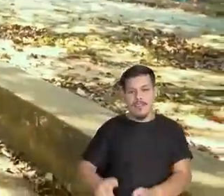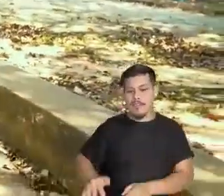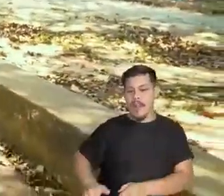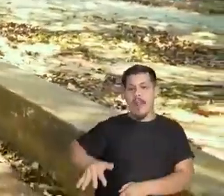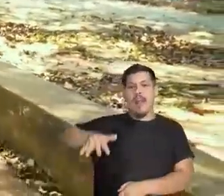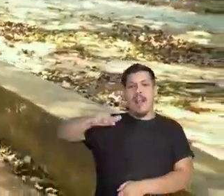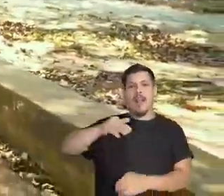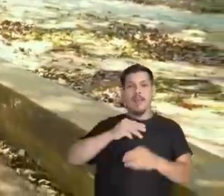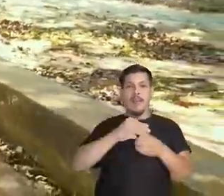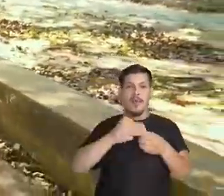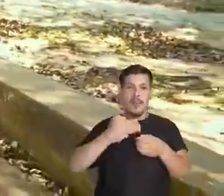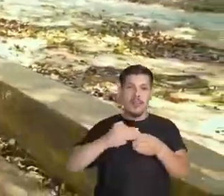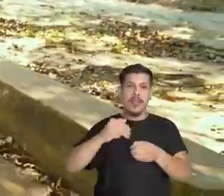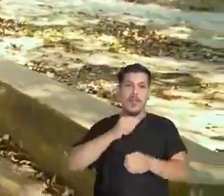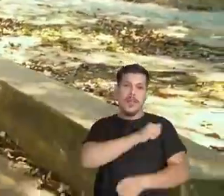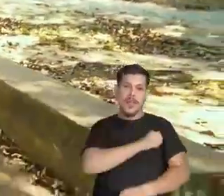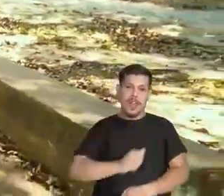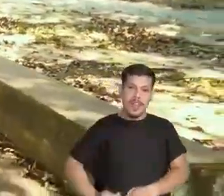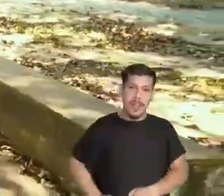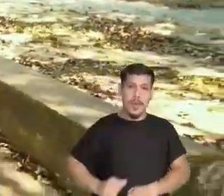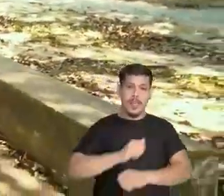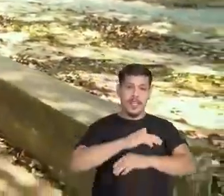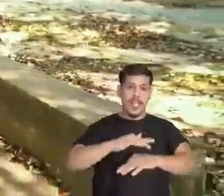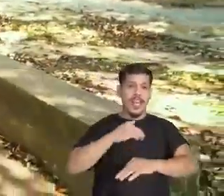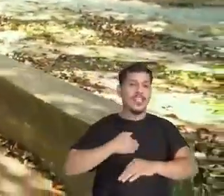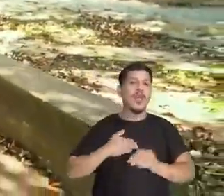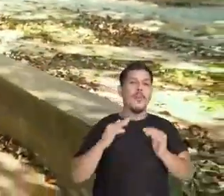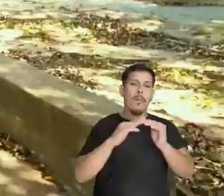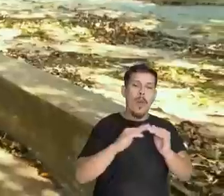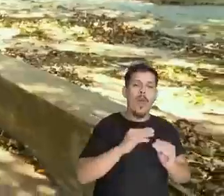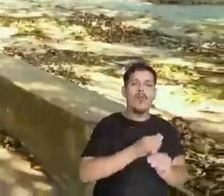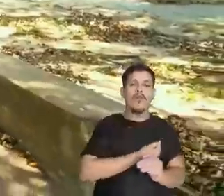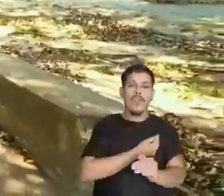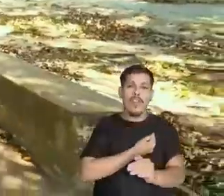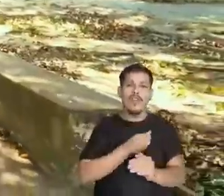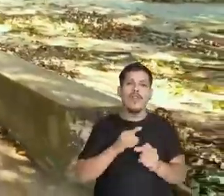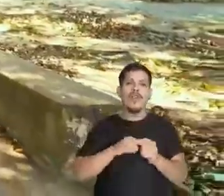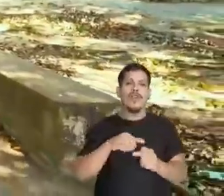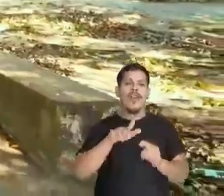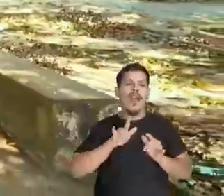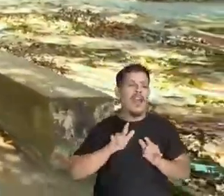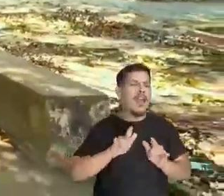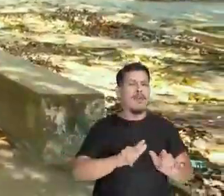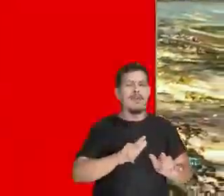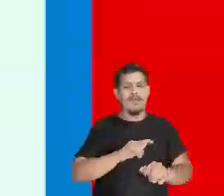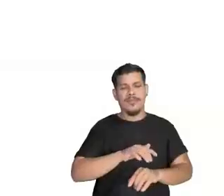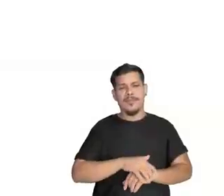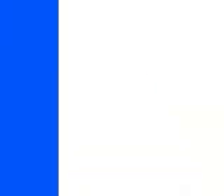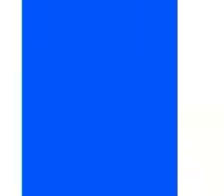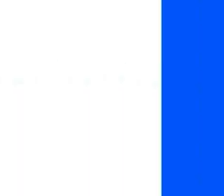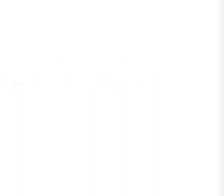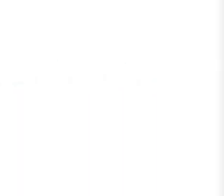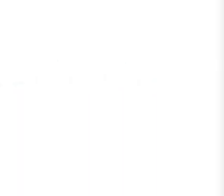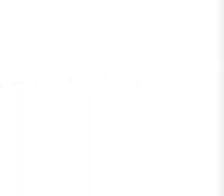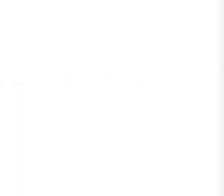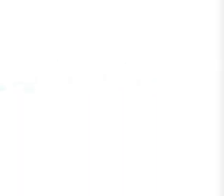me criei no nosso município de Ananindeua. Cidade aonde eu moro, aonde eu vivo e terra do meu coração.